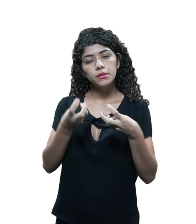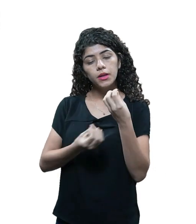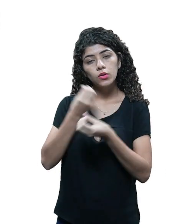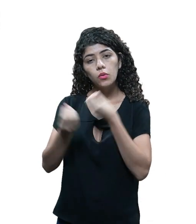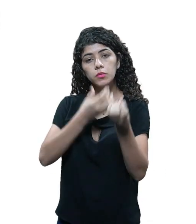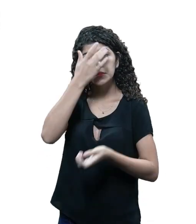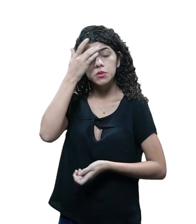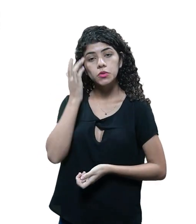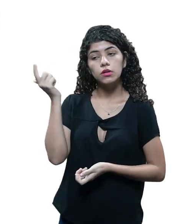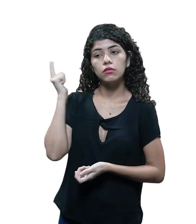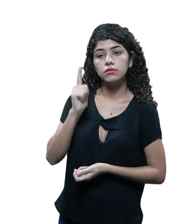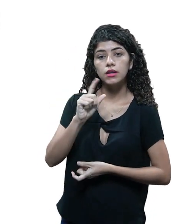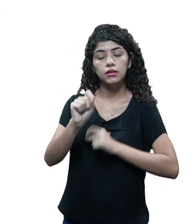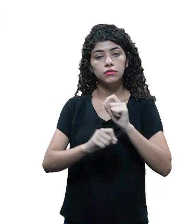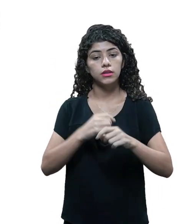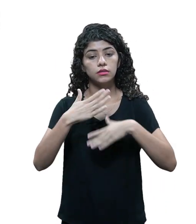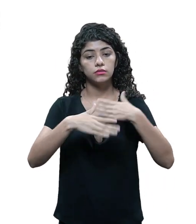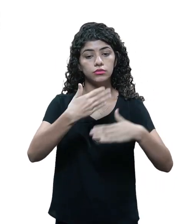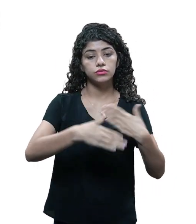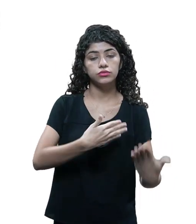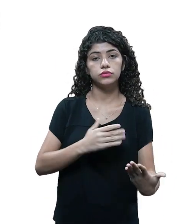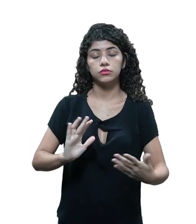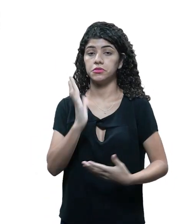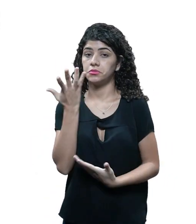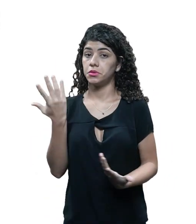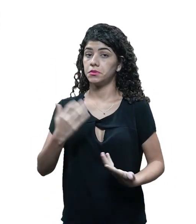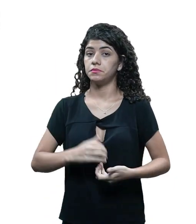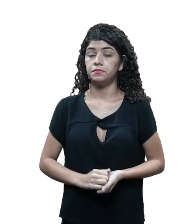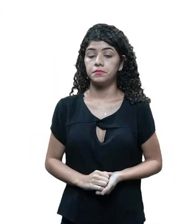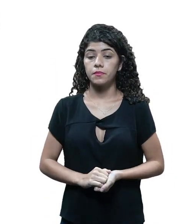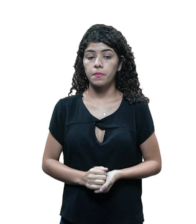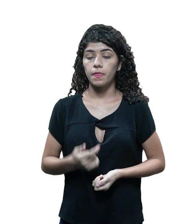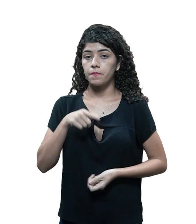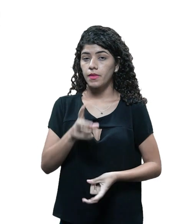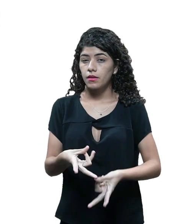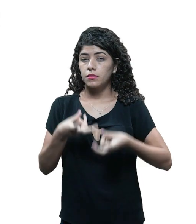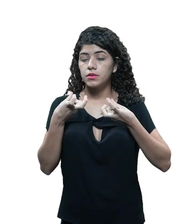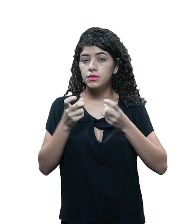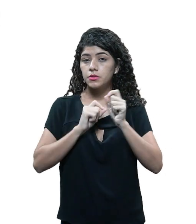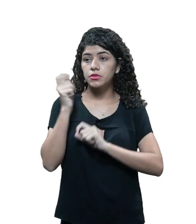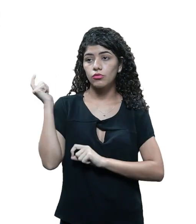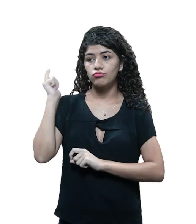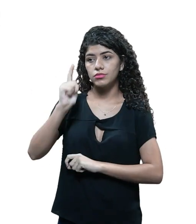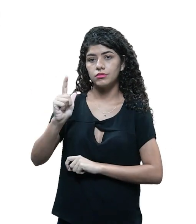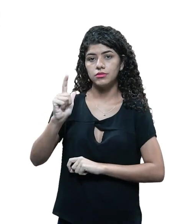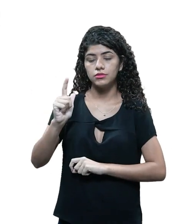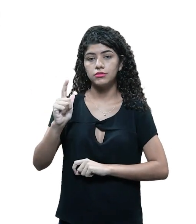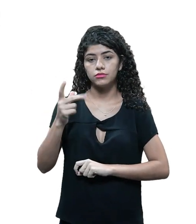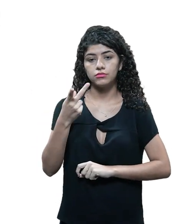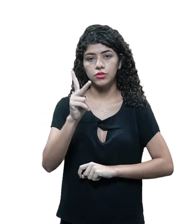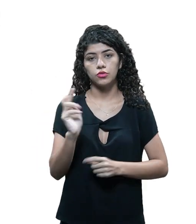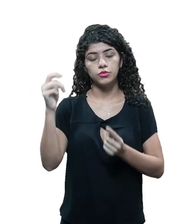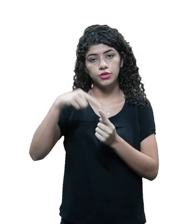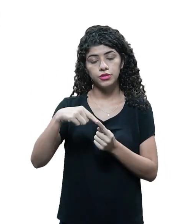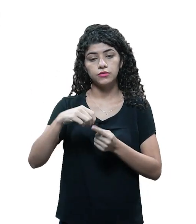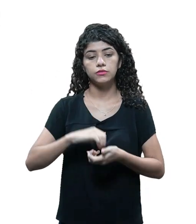perceber como é que as pessoas reagem à associação de ações dramáticas. E aí você vai perceber se você está conseguindo alcançar o efeito